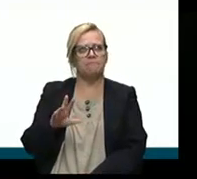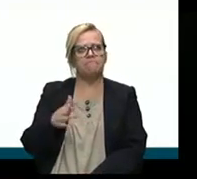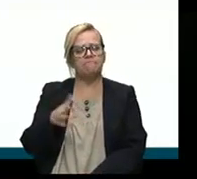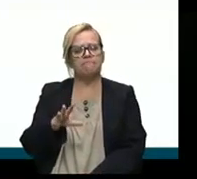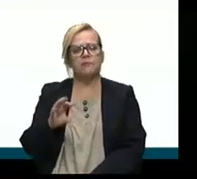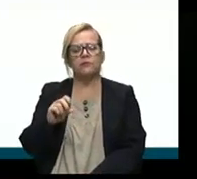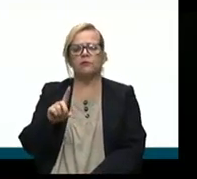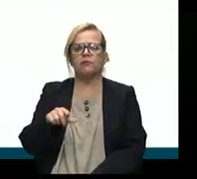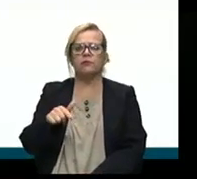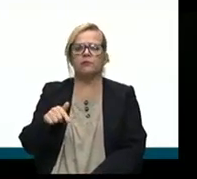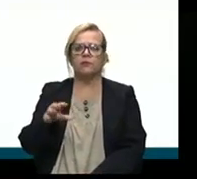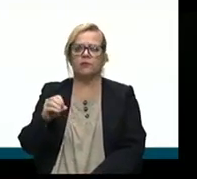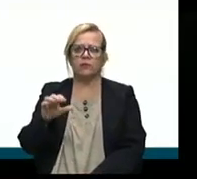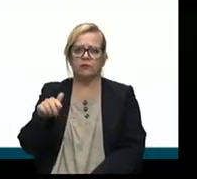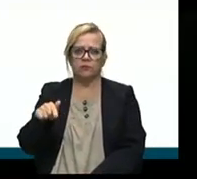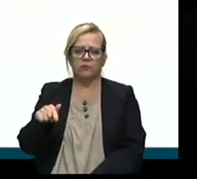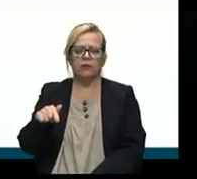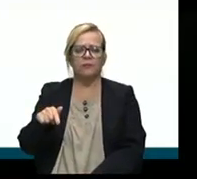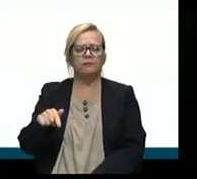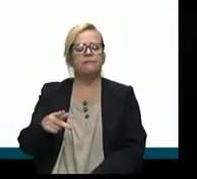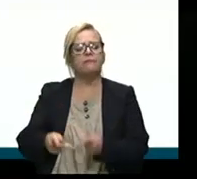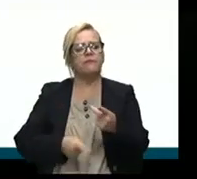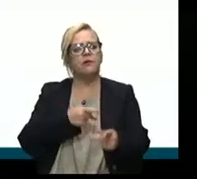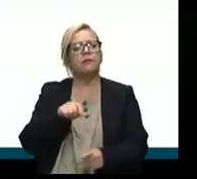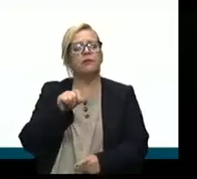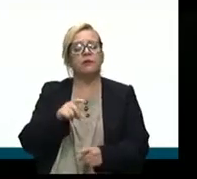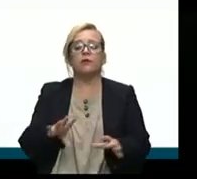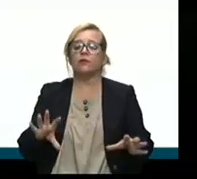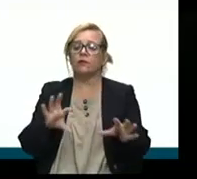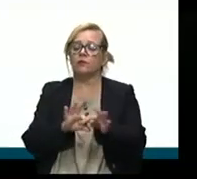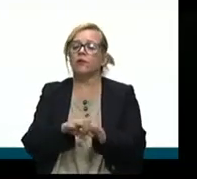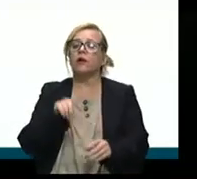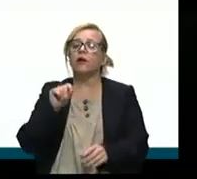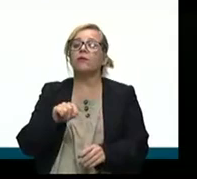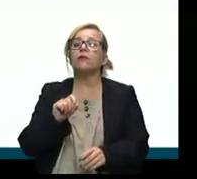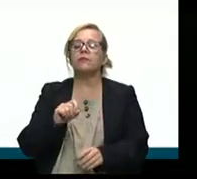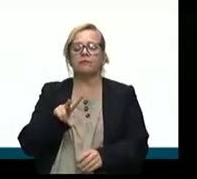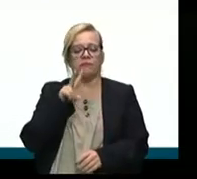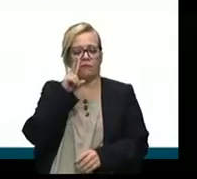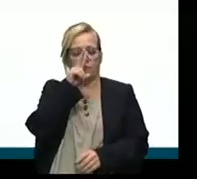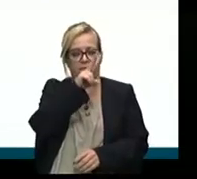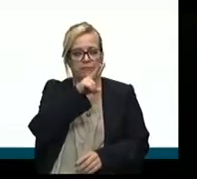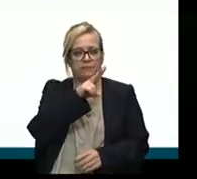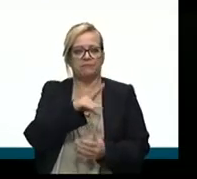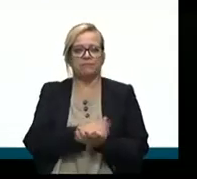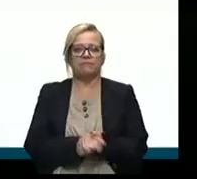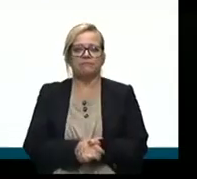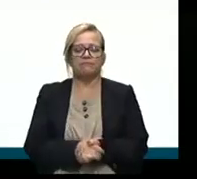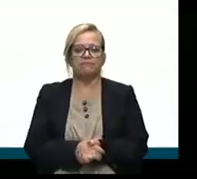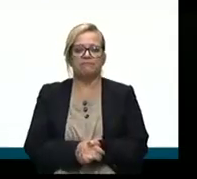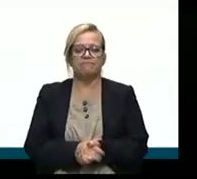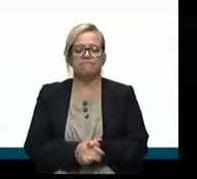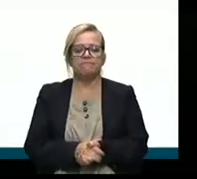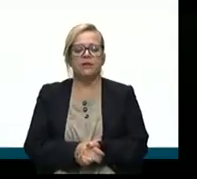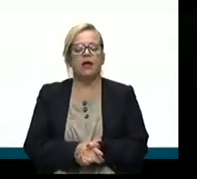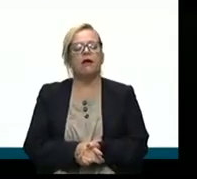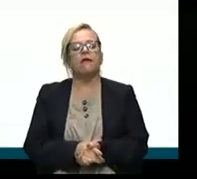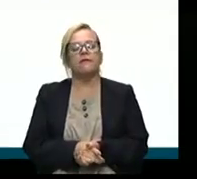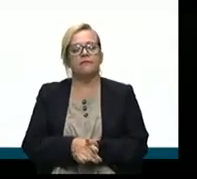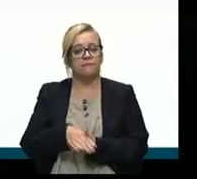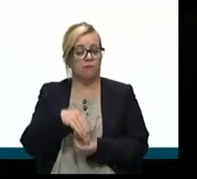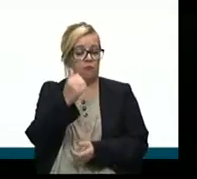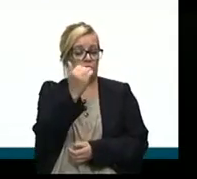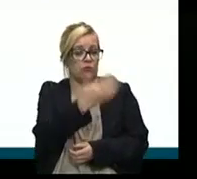aproximadamente 0,707. E afirmamos que, nesse caso, a correlação é forte. A fim de sustentarmos essa